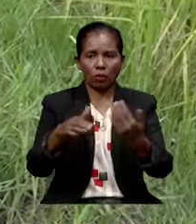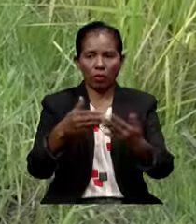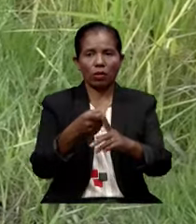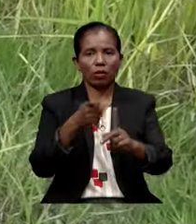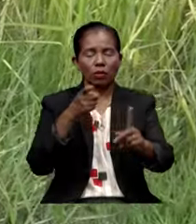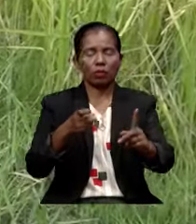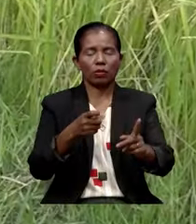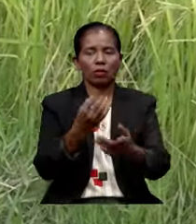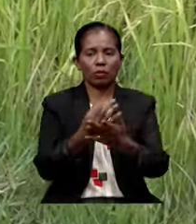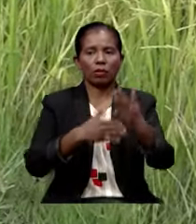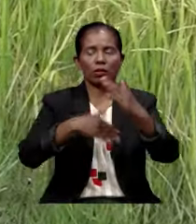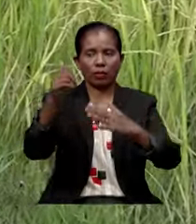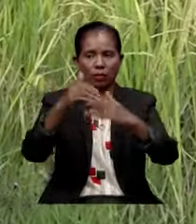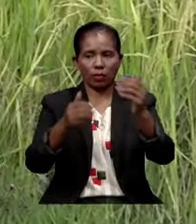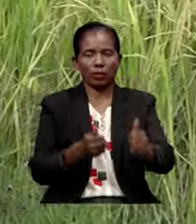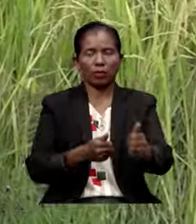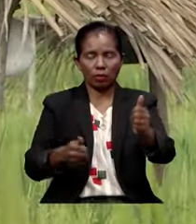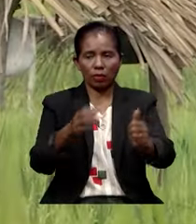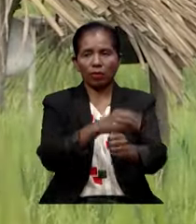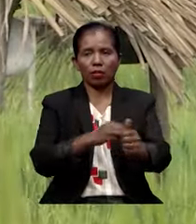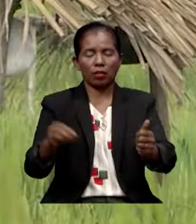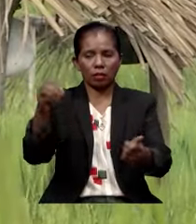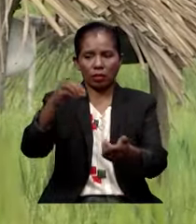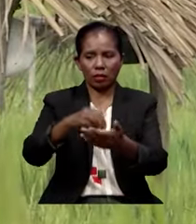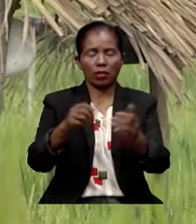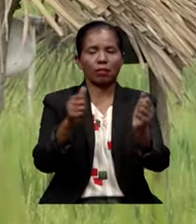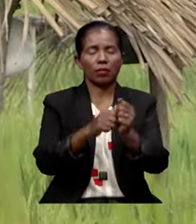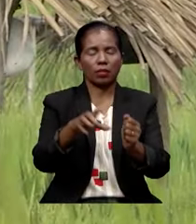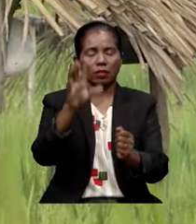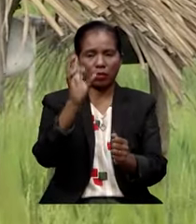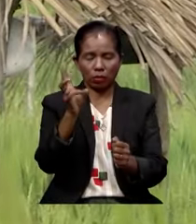russo fundo e infraestrutura, ter previsão se aloca tocon rito no